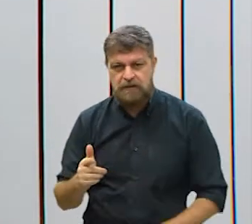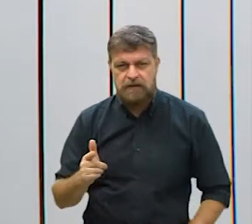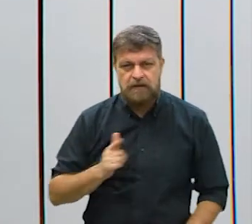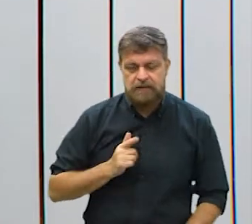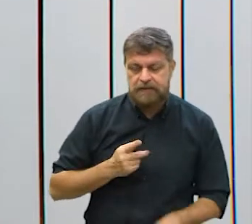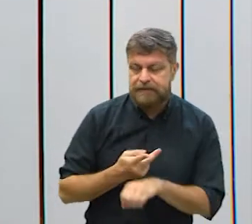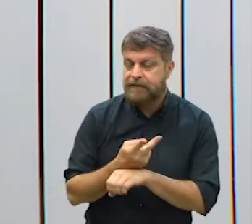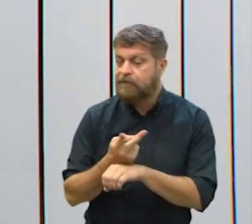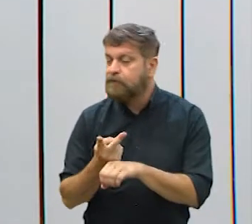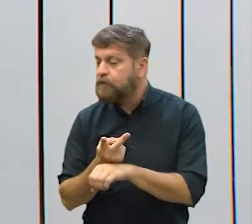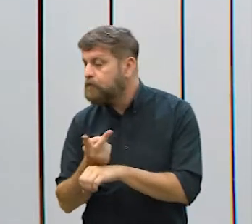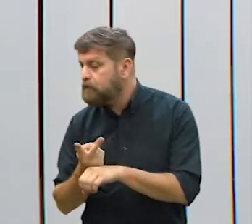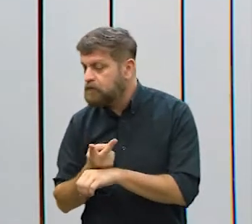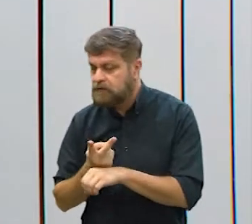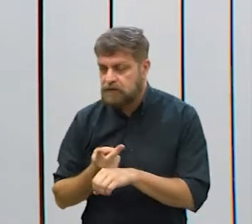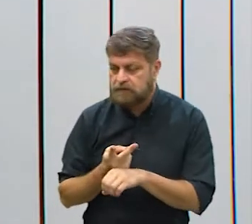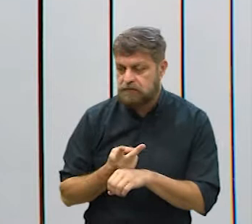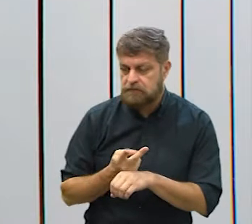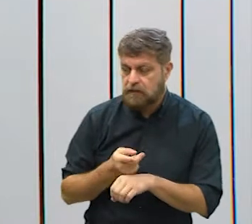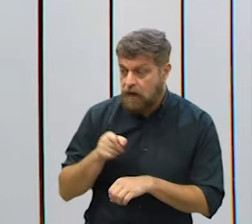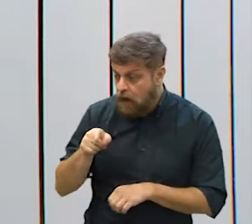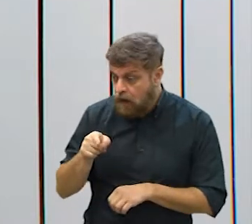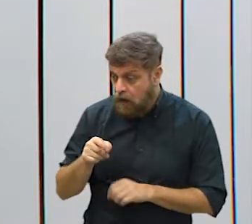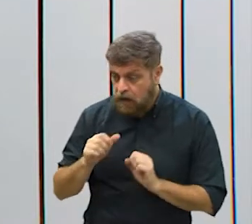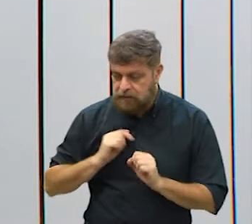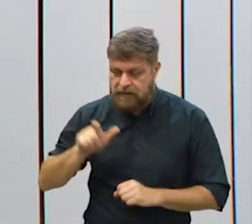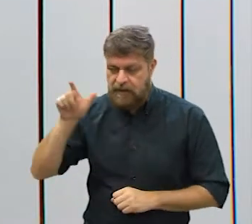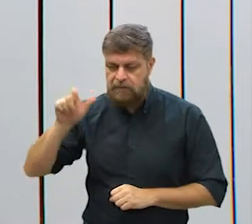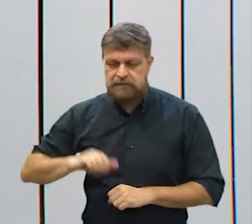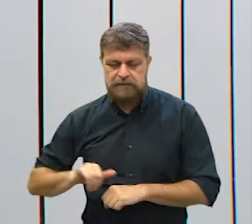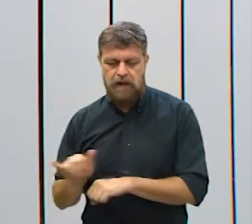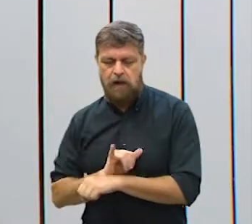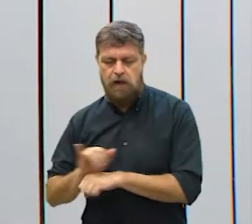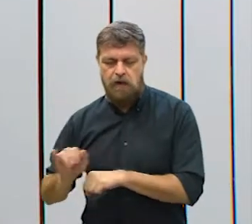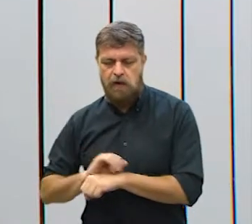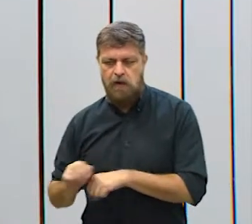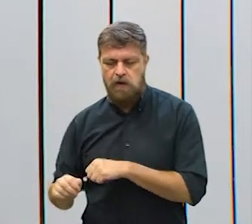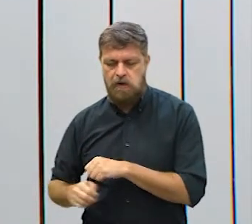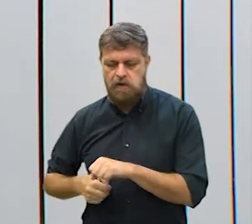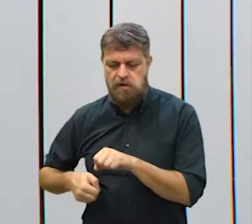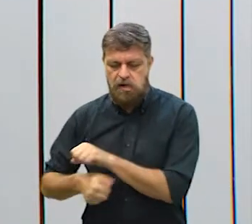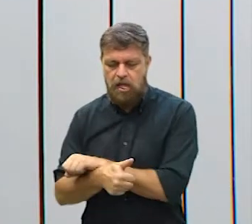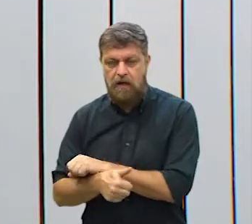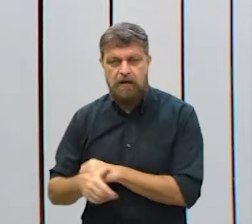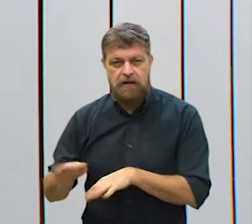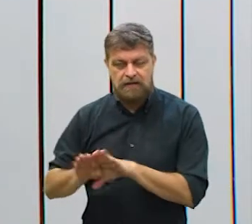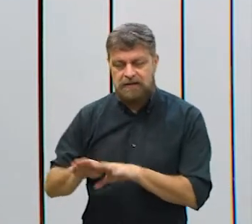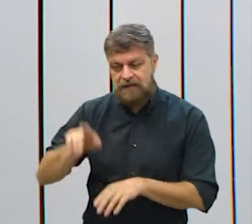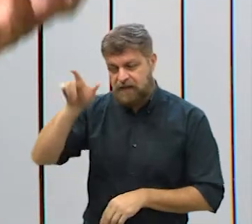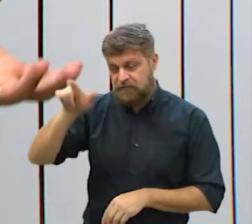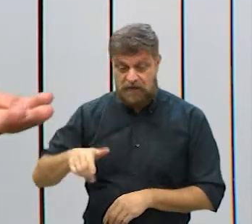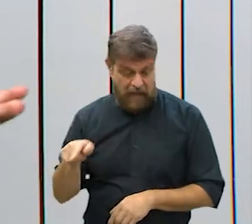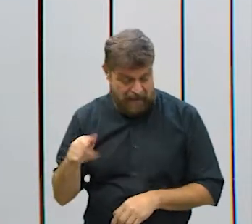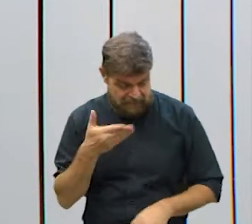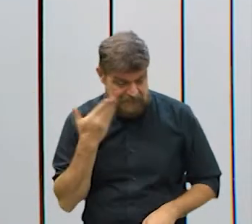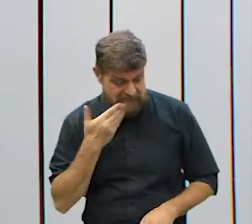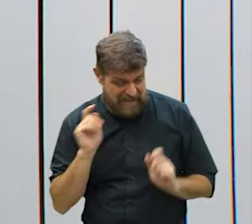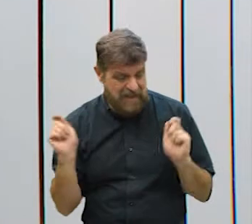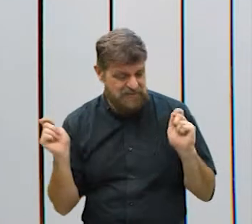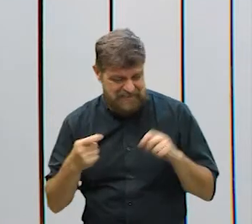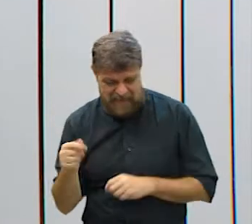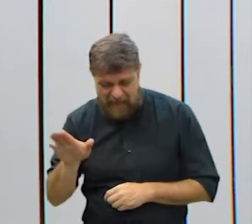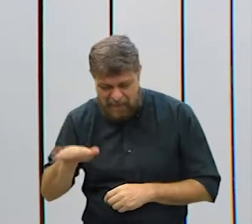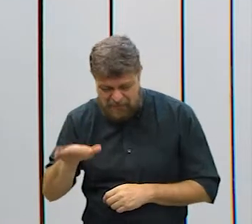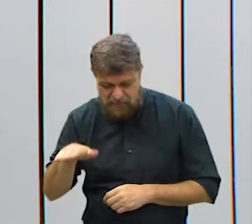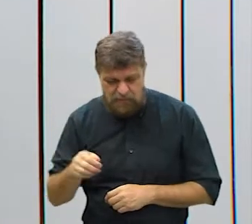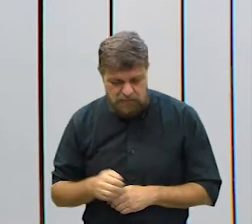ele está atrás de uma oportunidade. E às vezes aí vem um golpista, né? Às vezes vem um agente público falando que vai facilitar, como